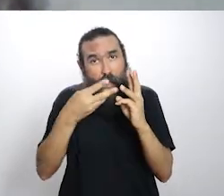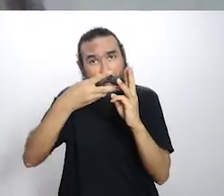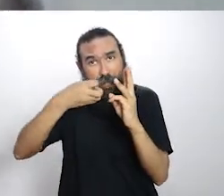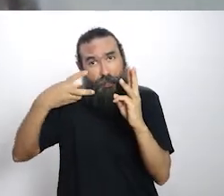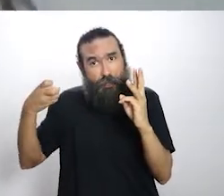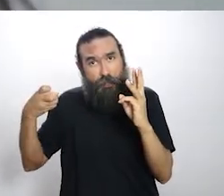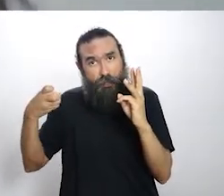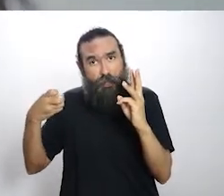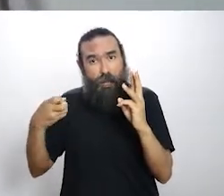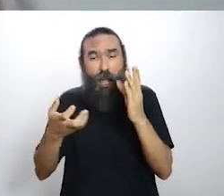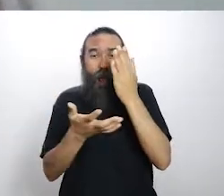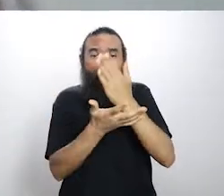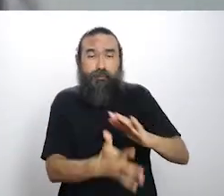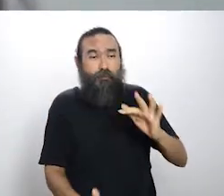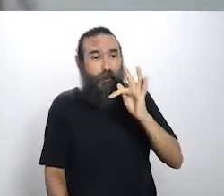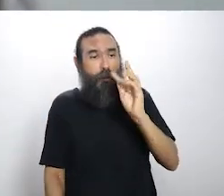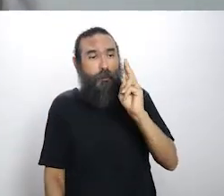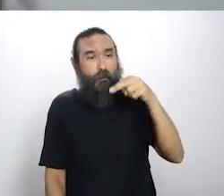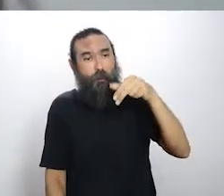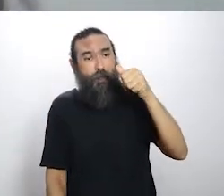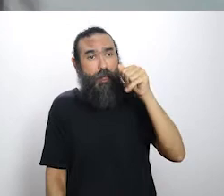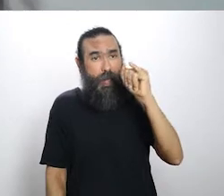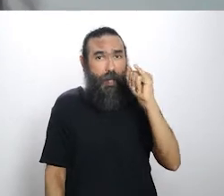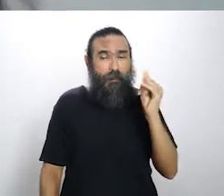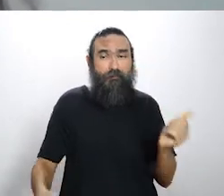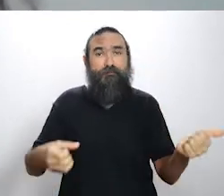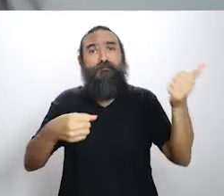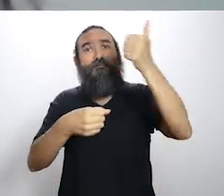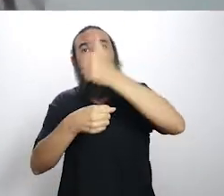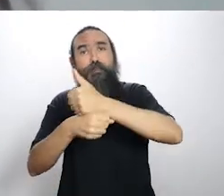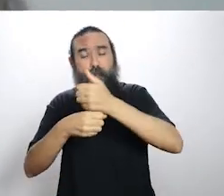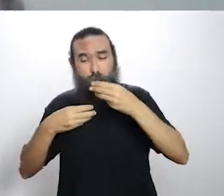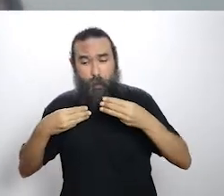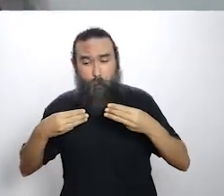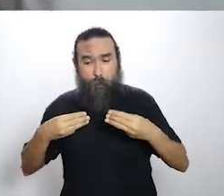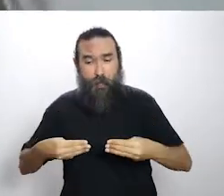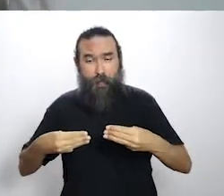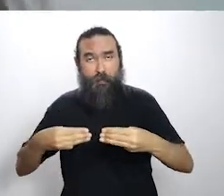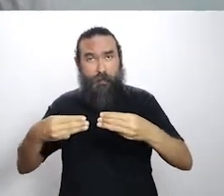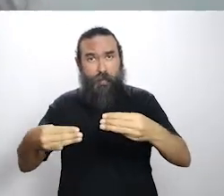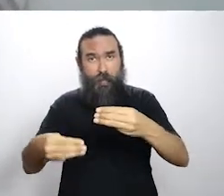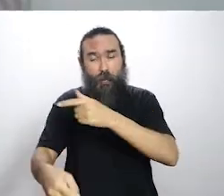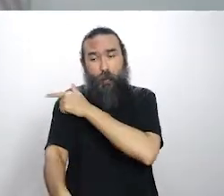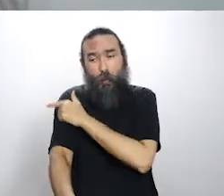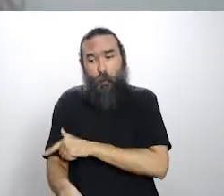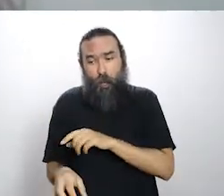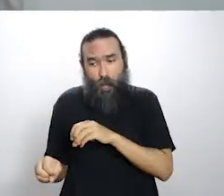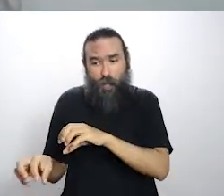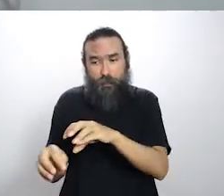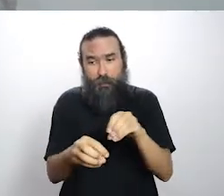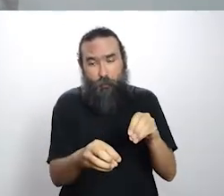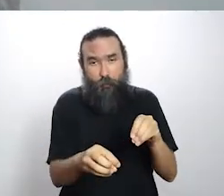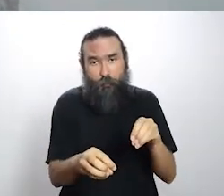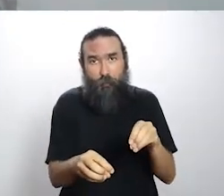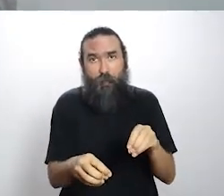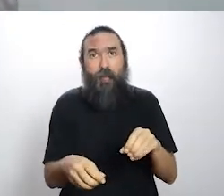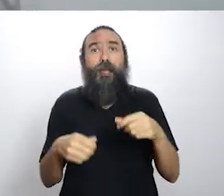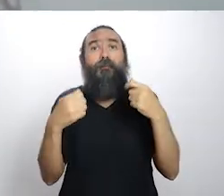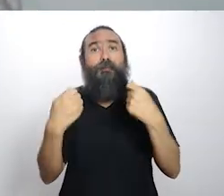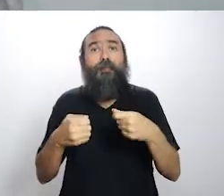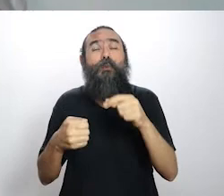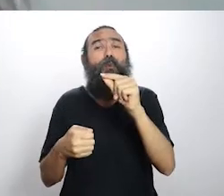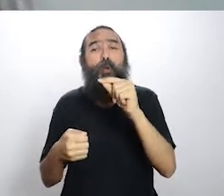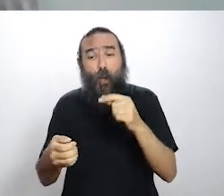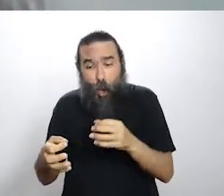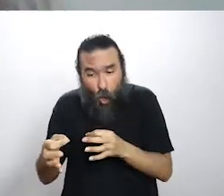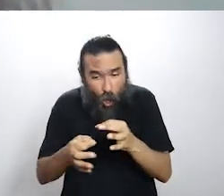da FUNAI para o Ministério da Educação. E o Ministério da Educação teve que se organizar para